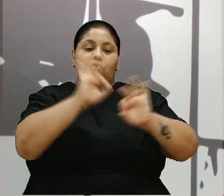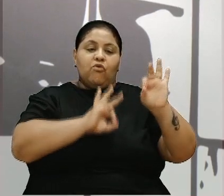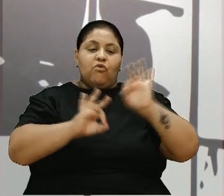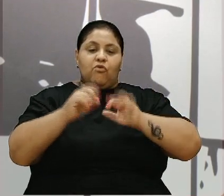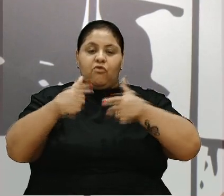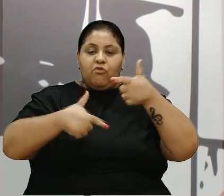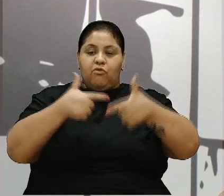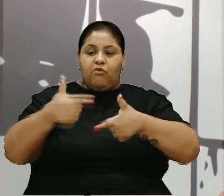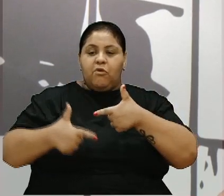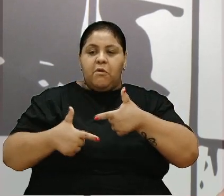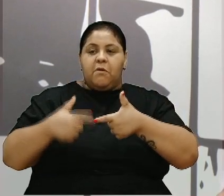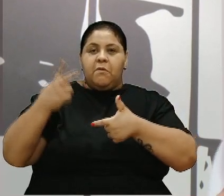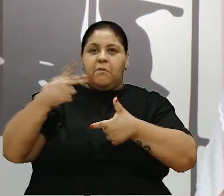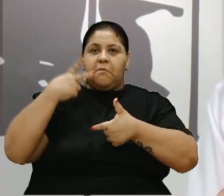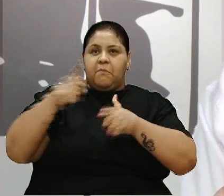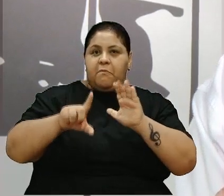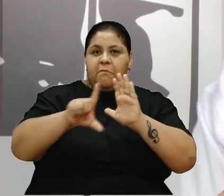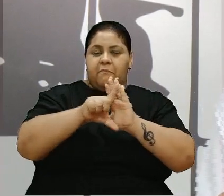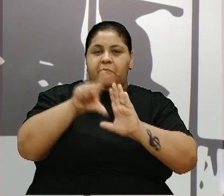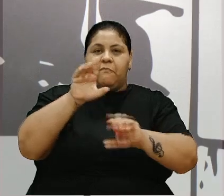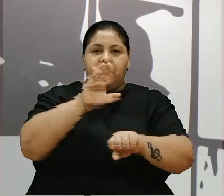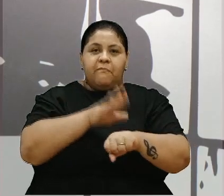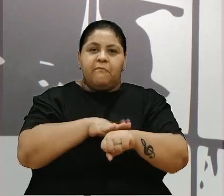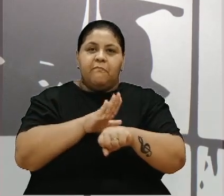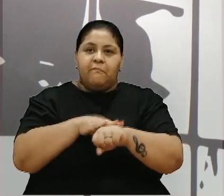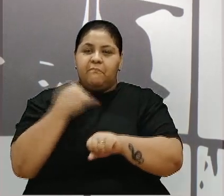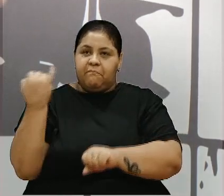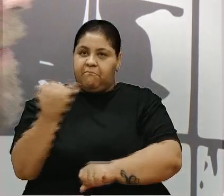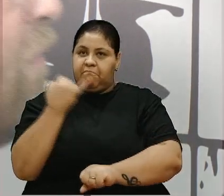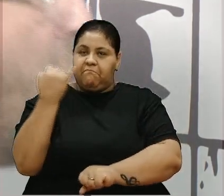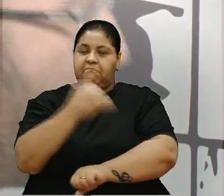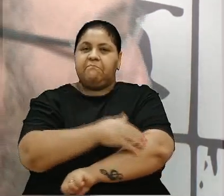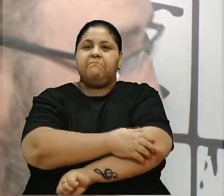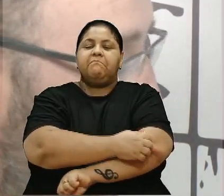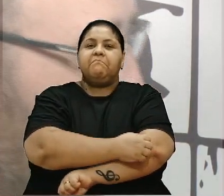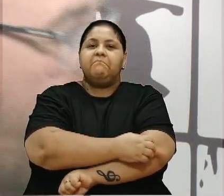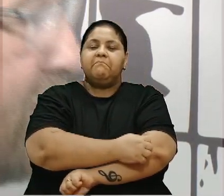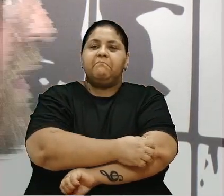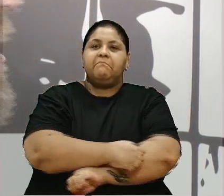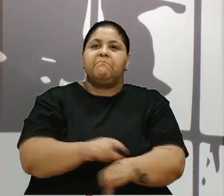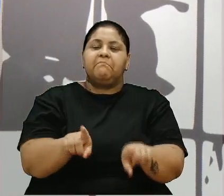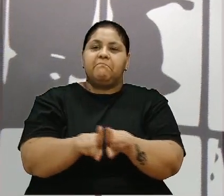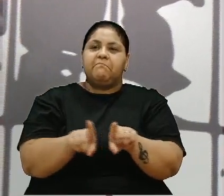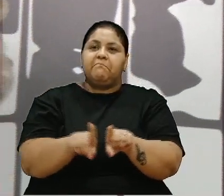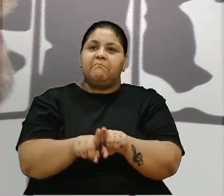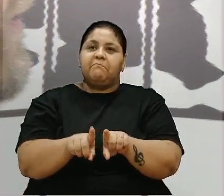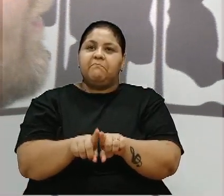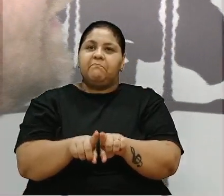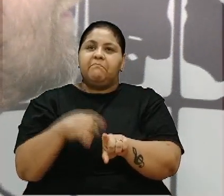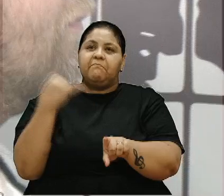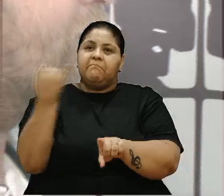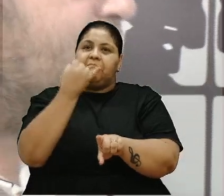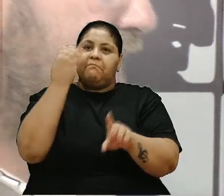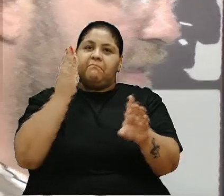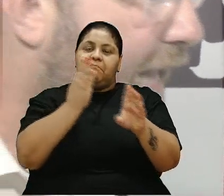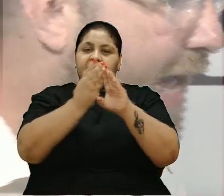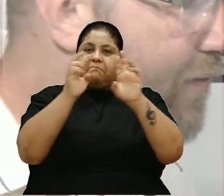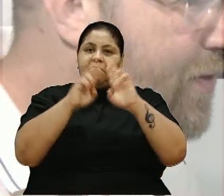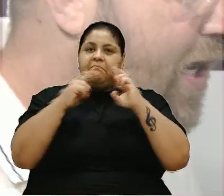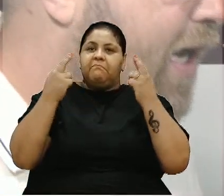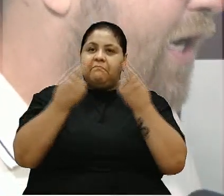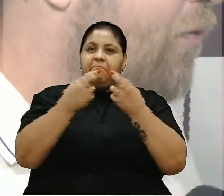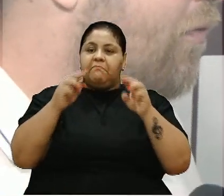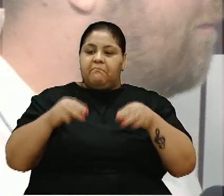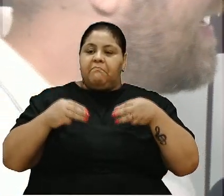vereadores, as leis, enfim, um momento importante. Também um momento importante de encontros, de reuniões com